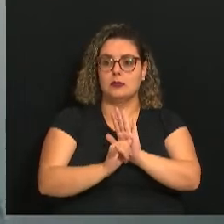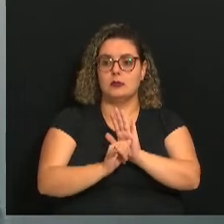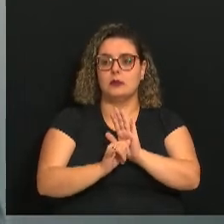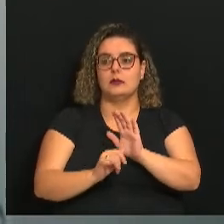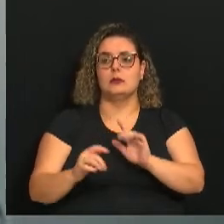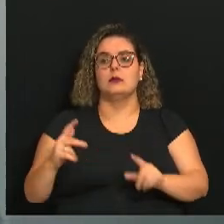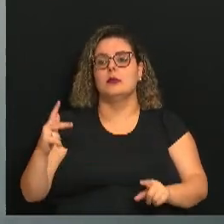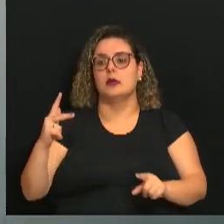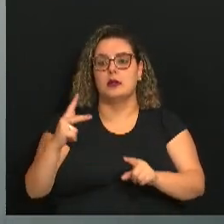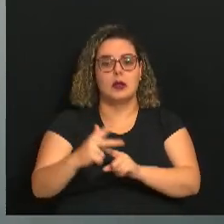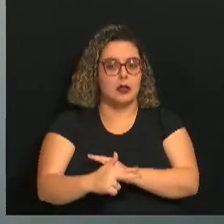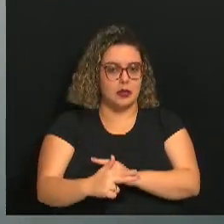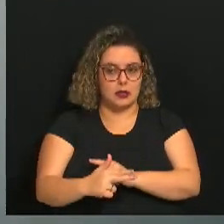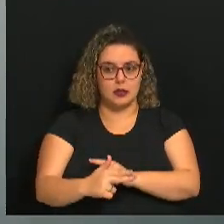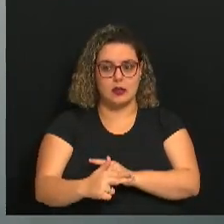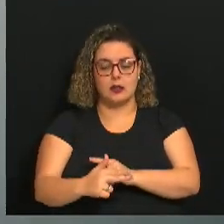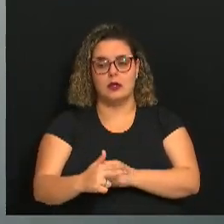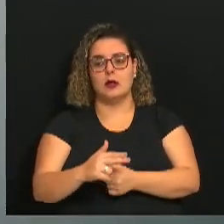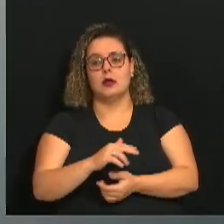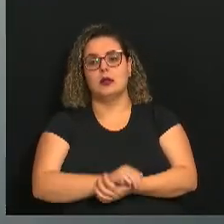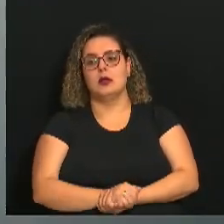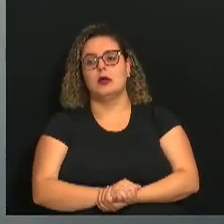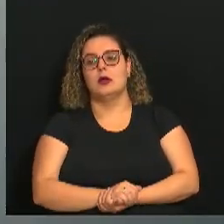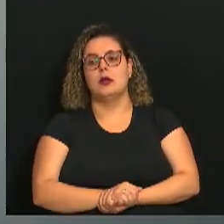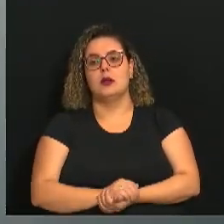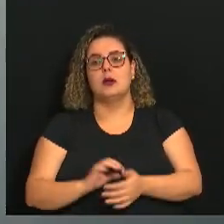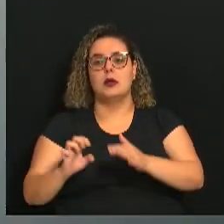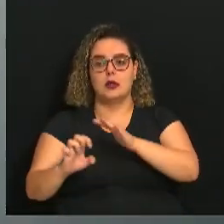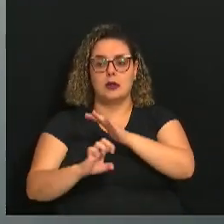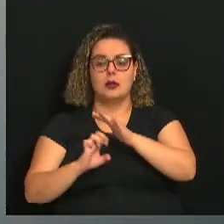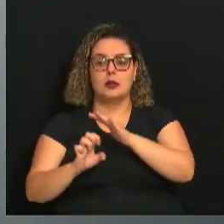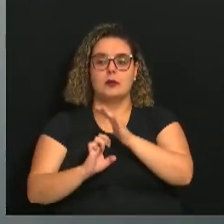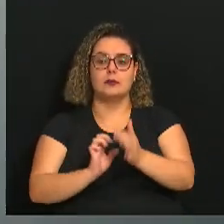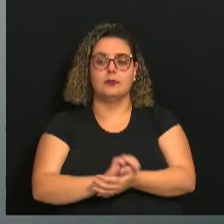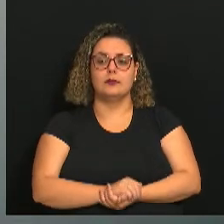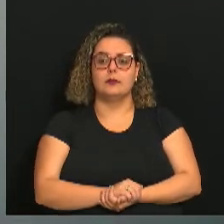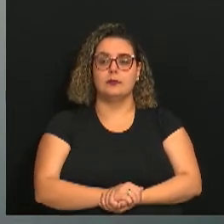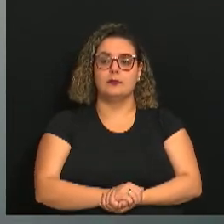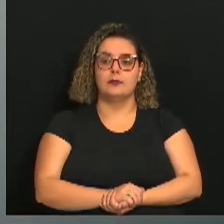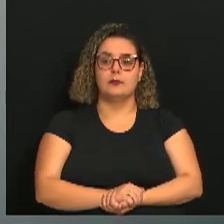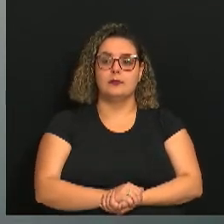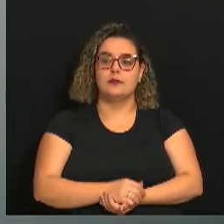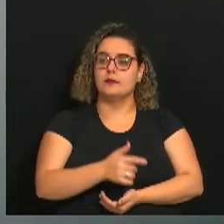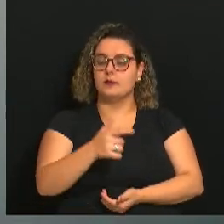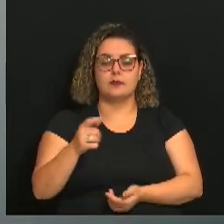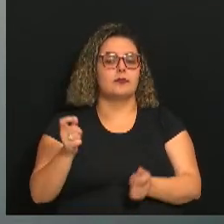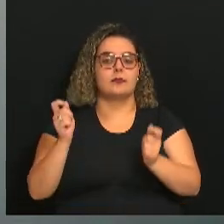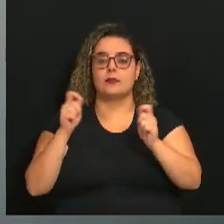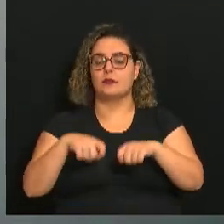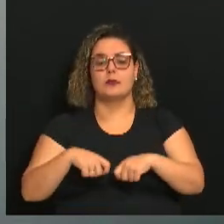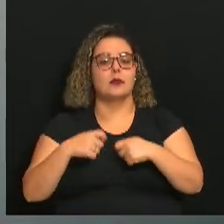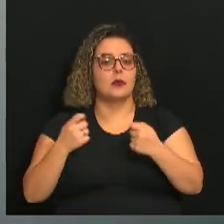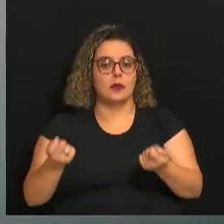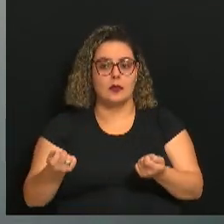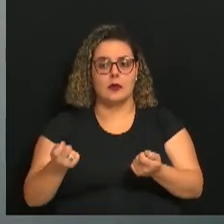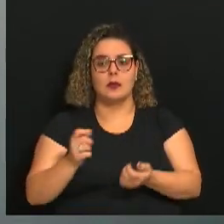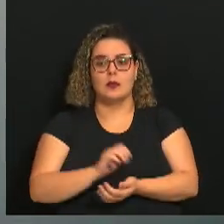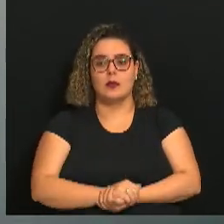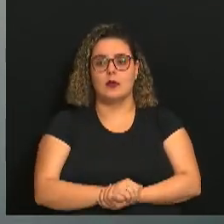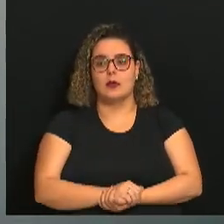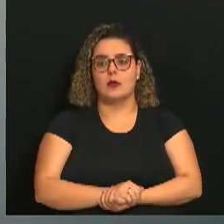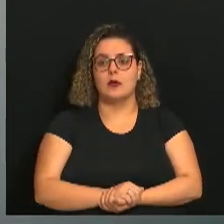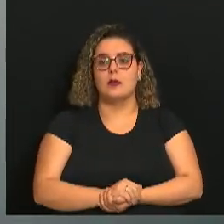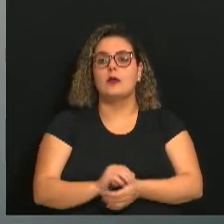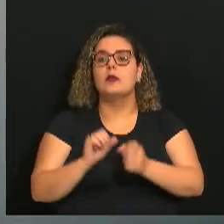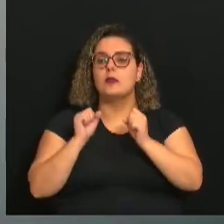A gente procura fazer para que coíba empresas que não têm a capilaridade necessária possam